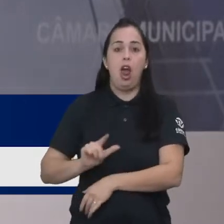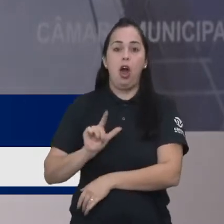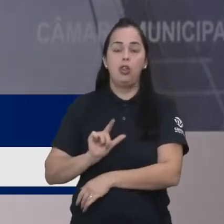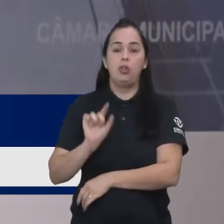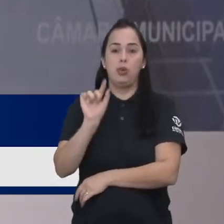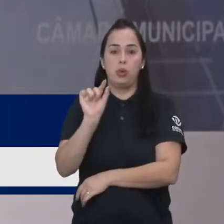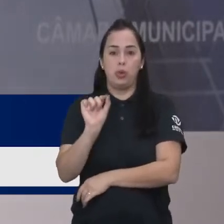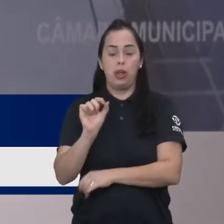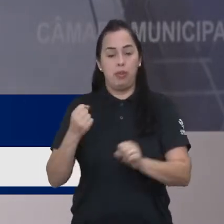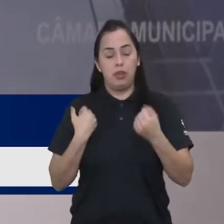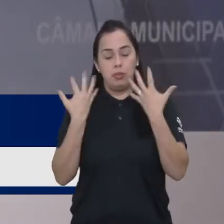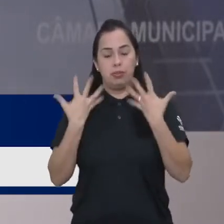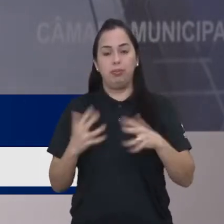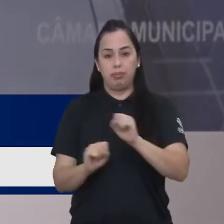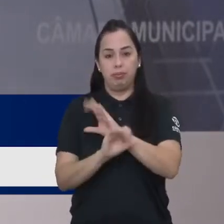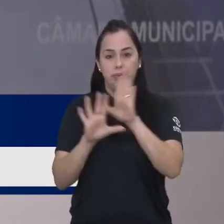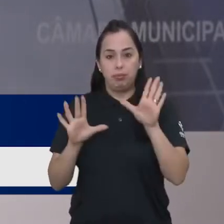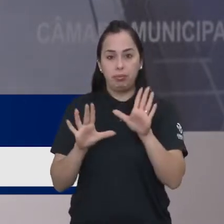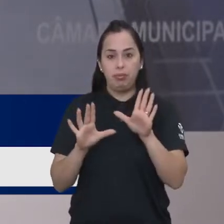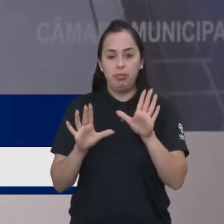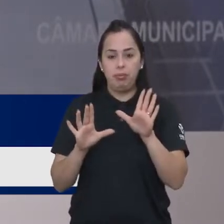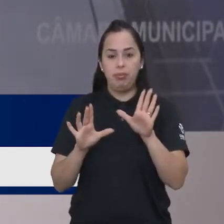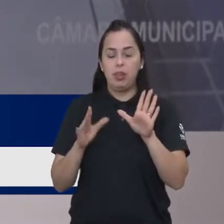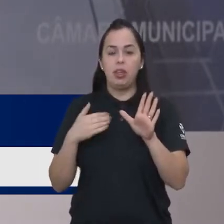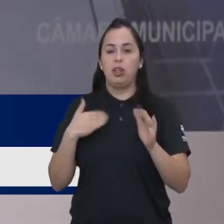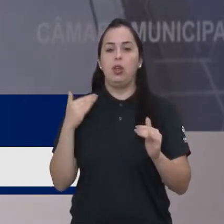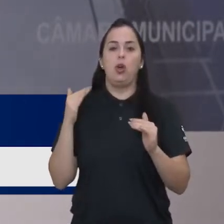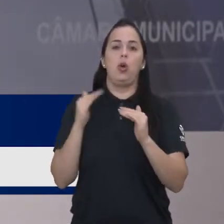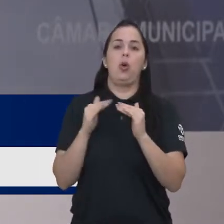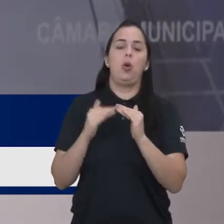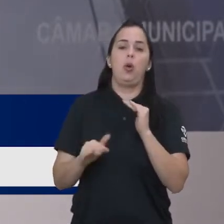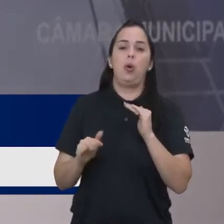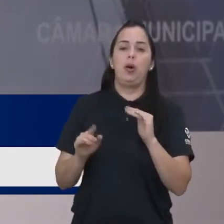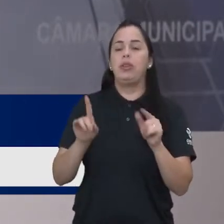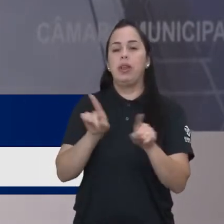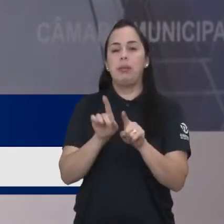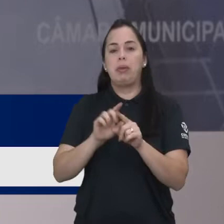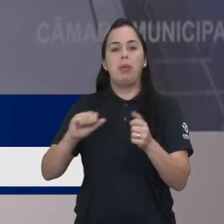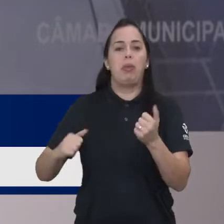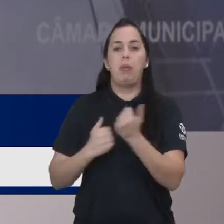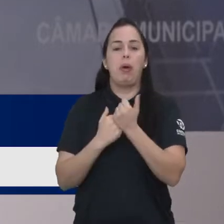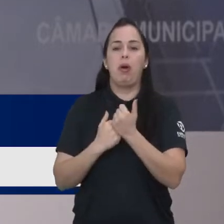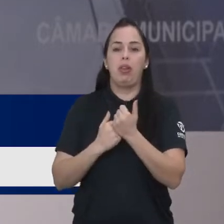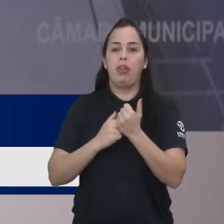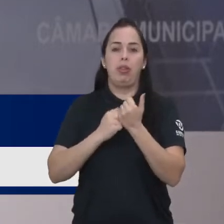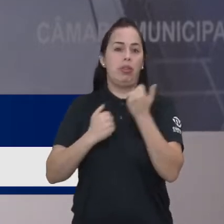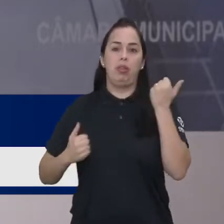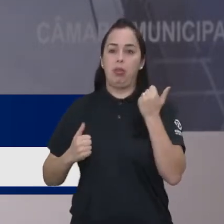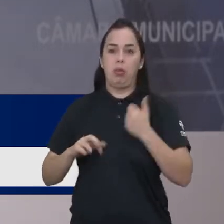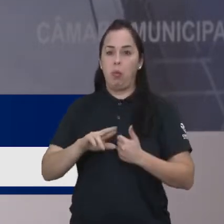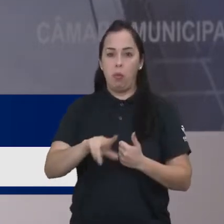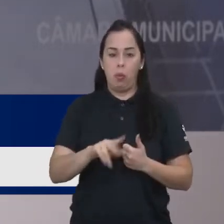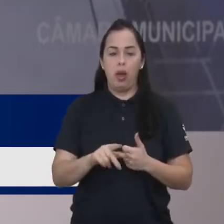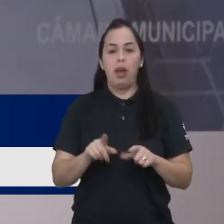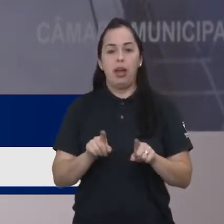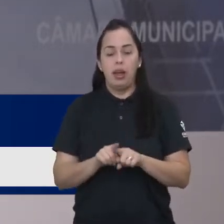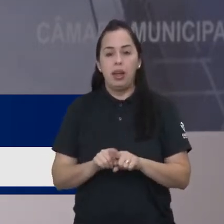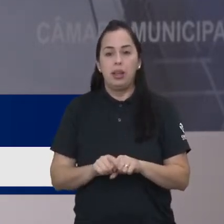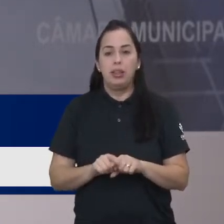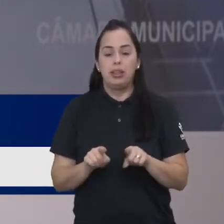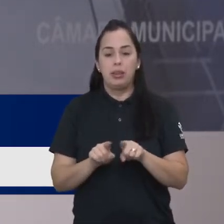óbvio, e aí deixo isso muito claro, que ninguém compactua ou apoia, e é o grande dilema do judiciário,